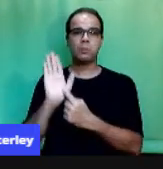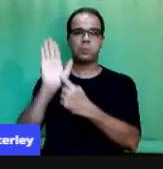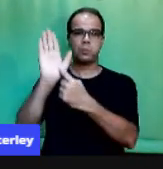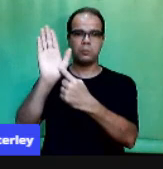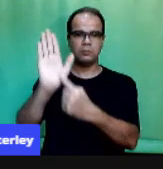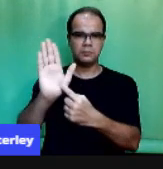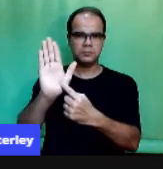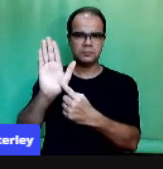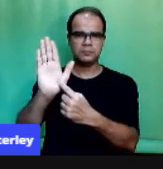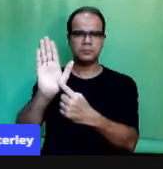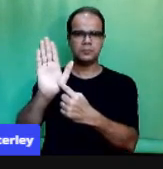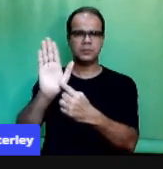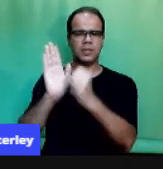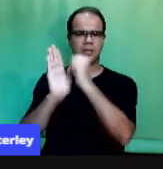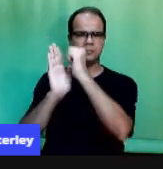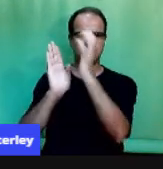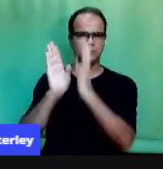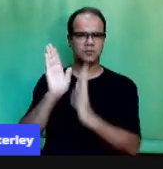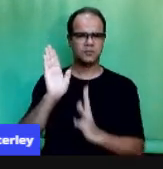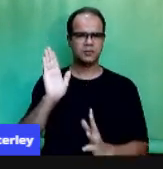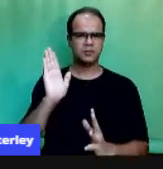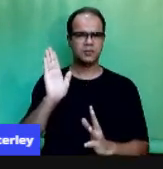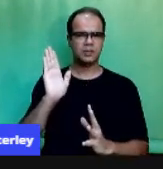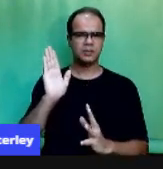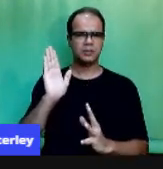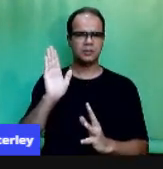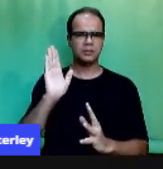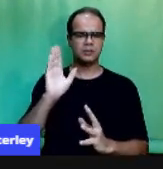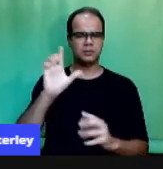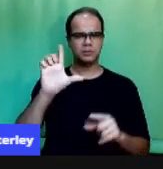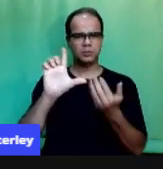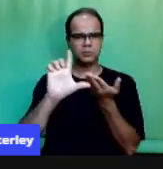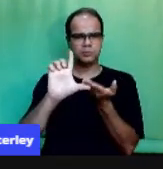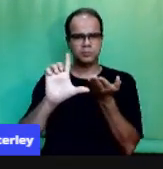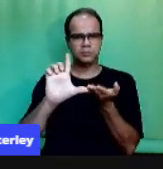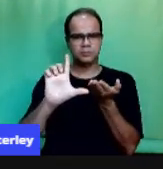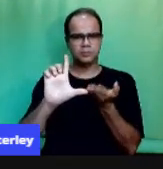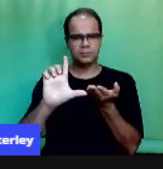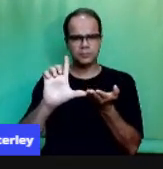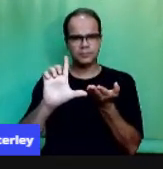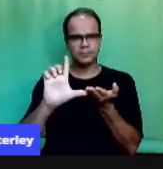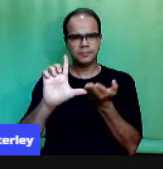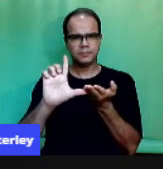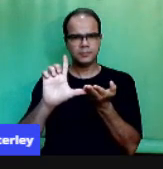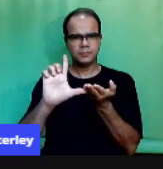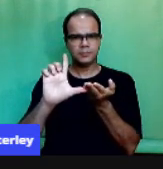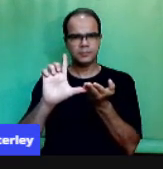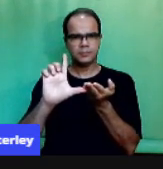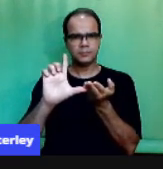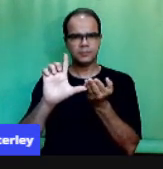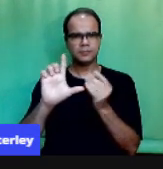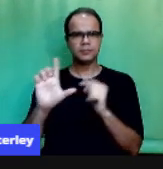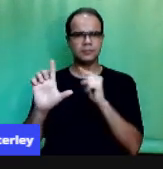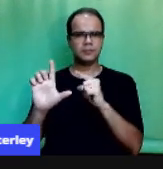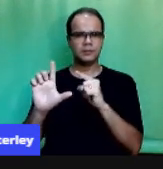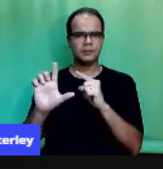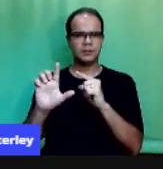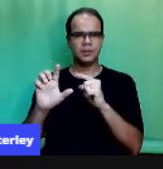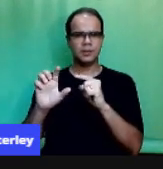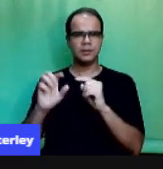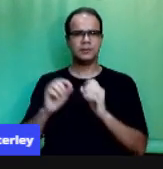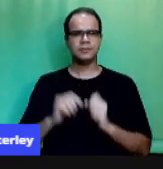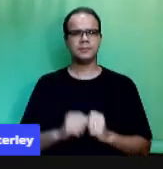de atividades do Google Sala de Aula. Neste local, nós vamos